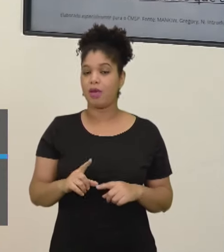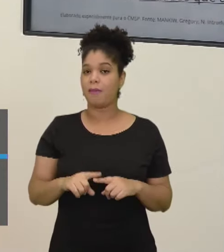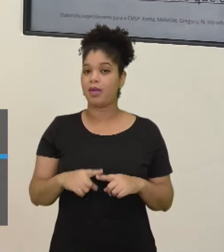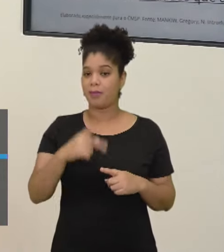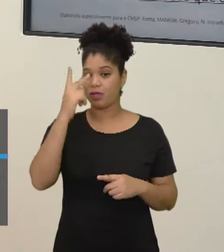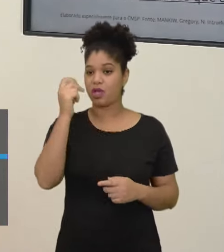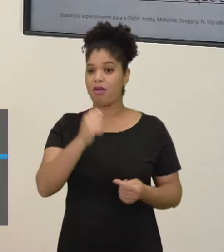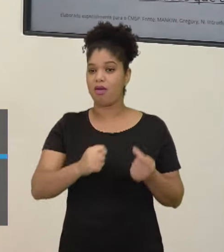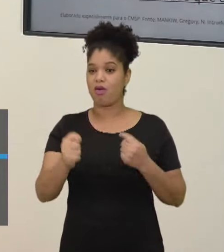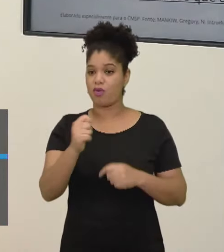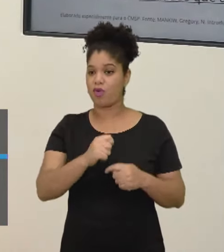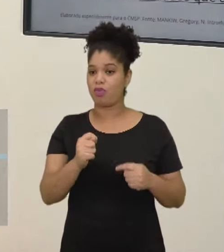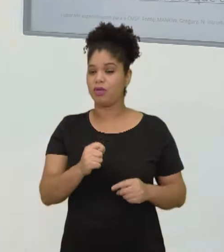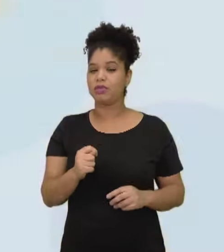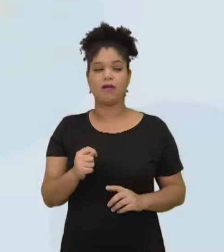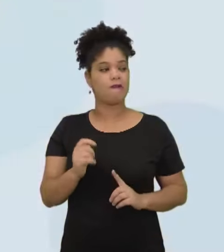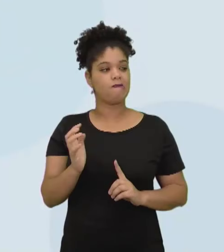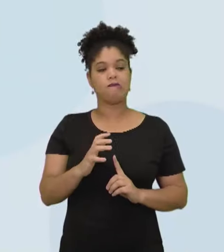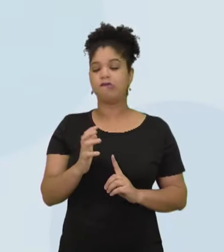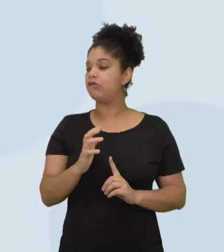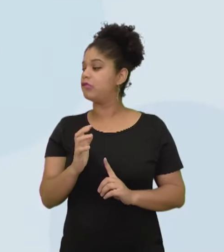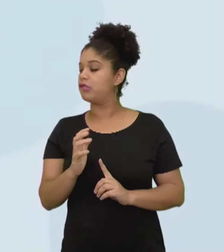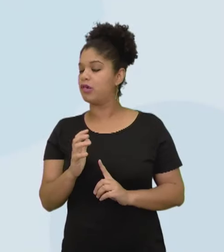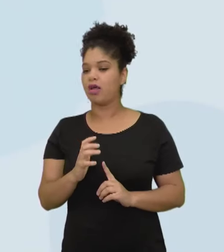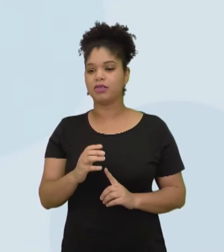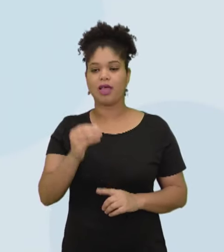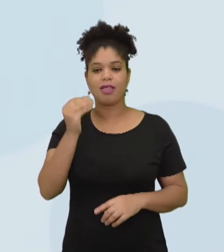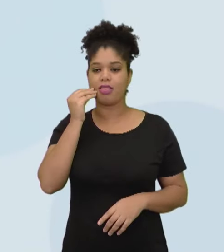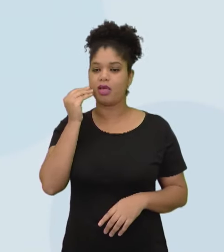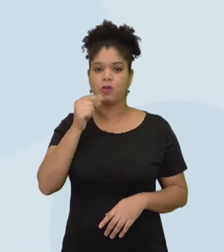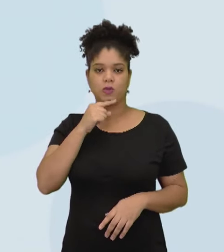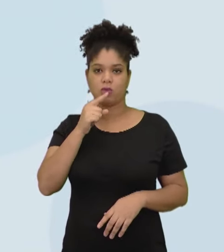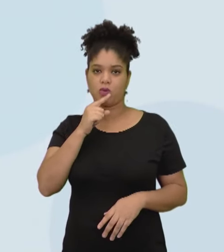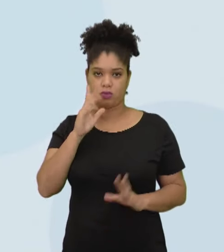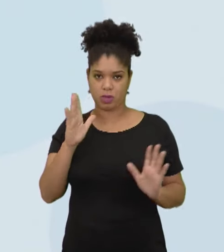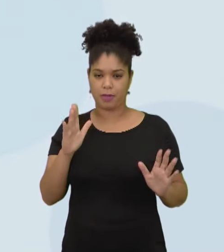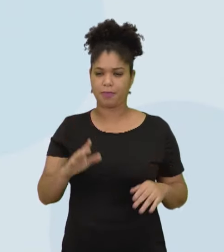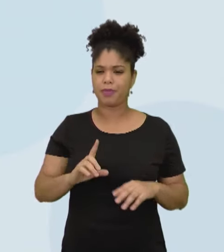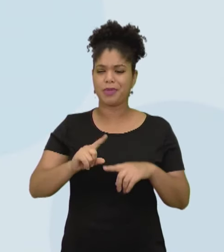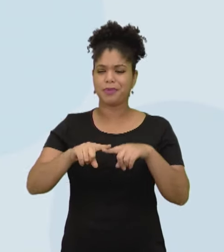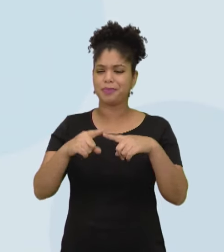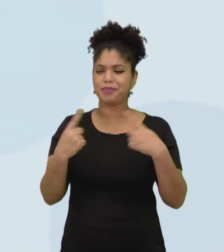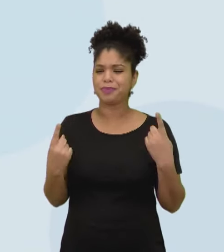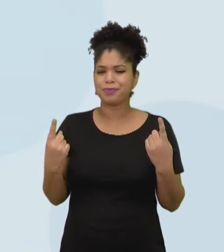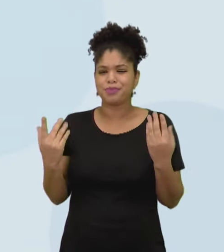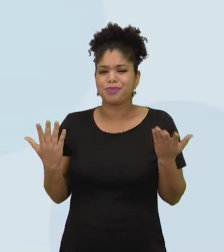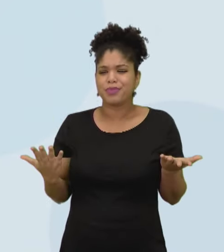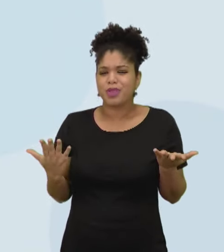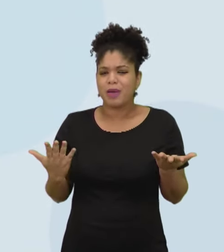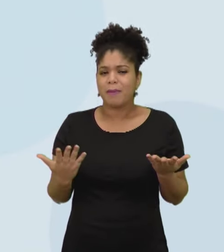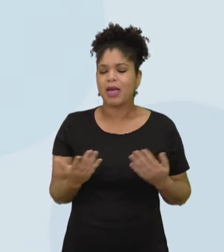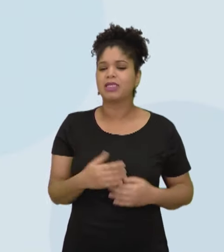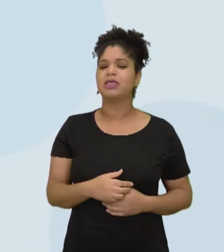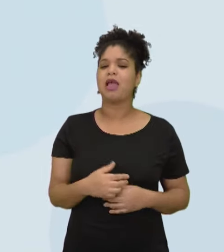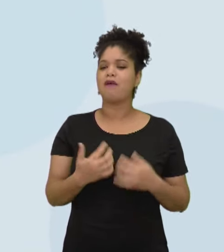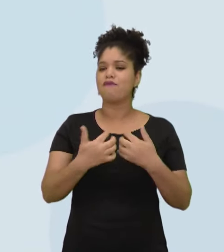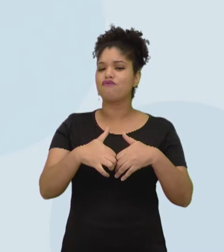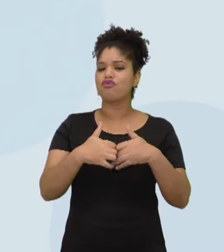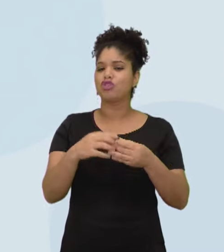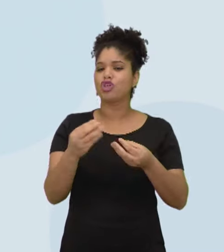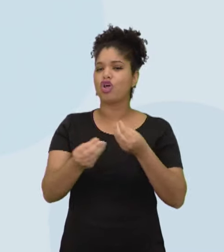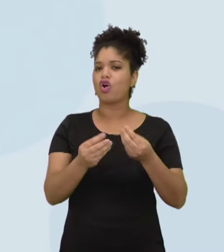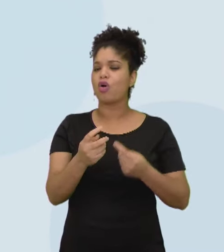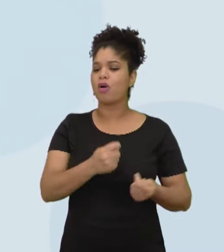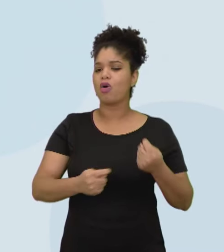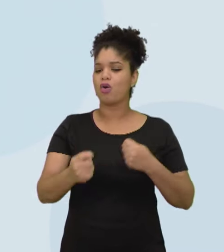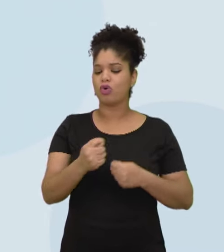manipular a política econômica para testar a teoria dele. Então, como que o economista faz isso? Então,